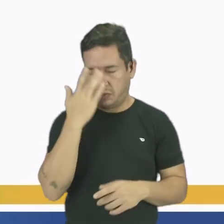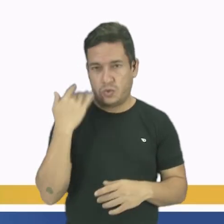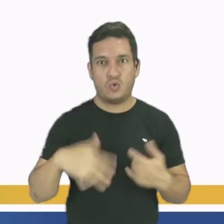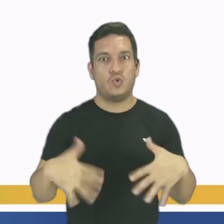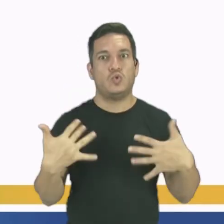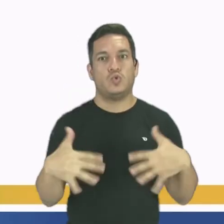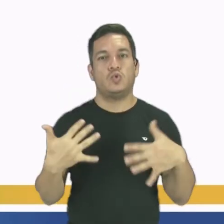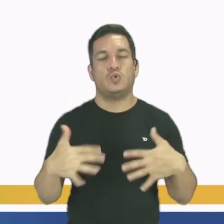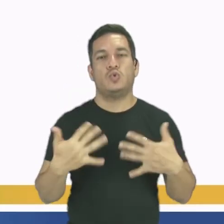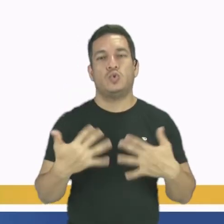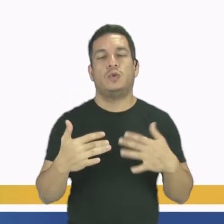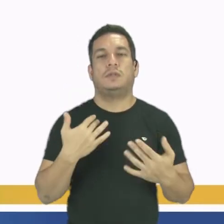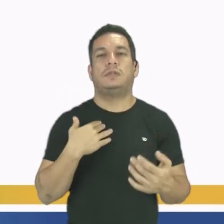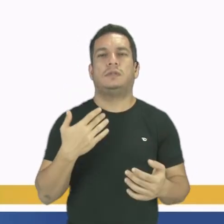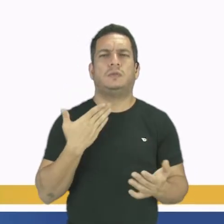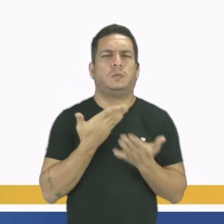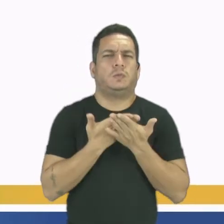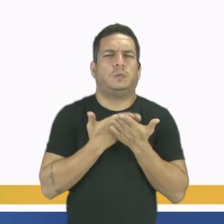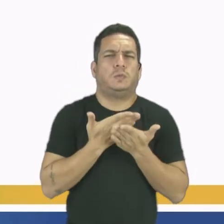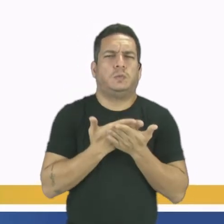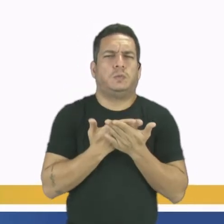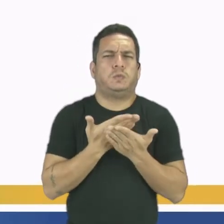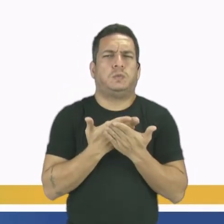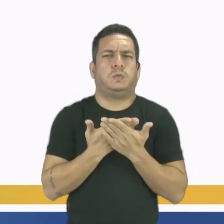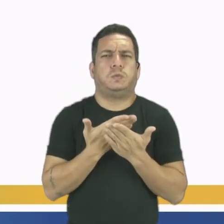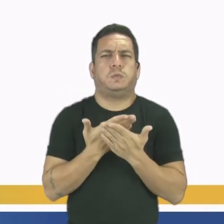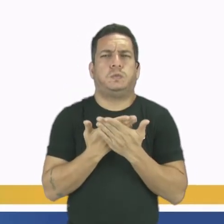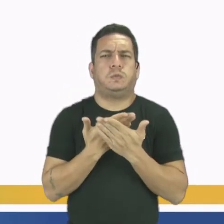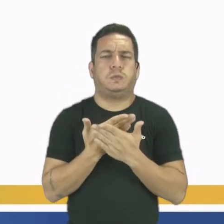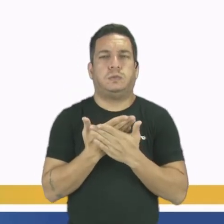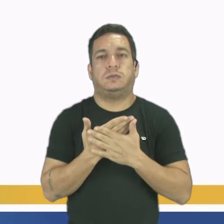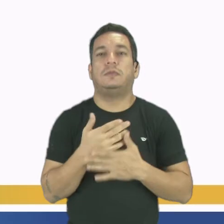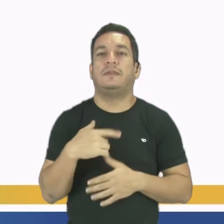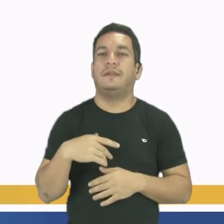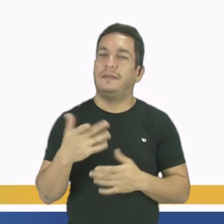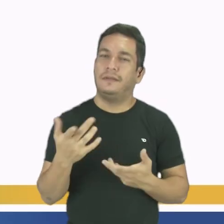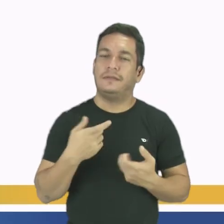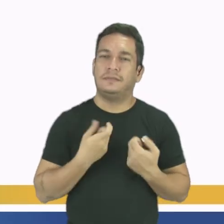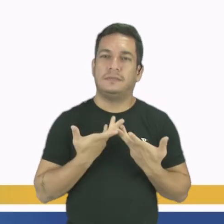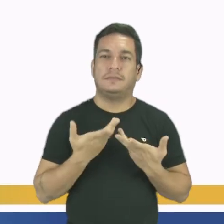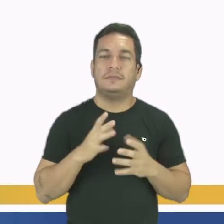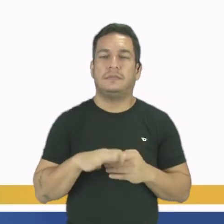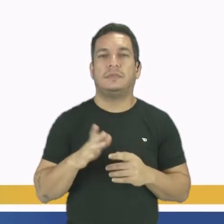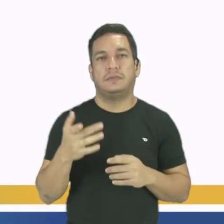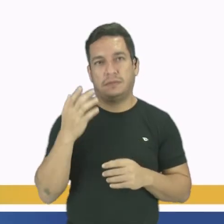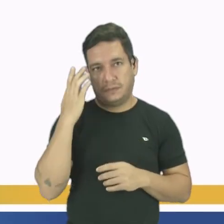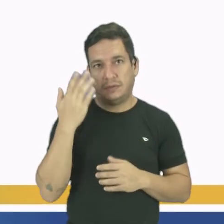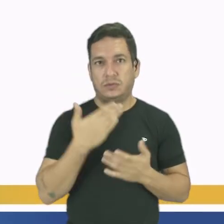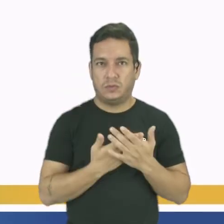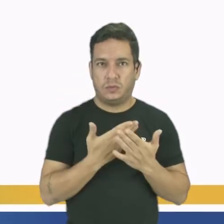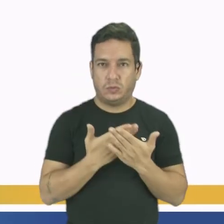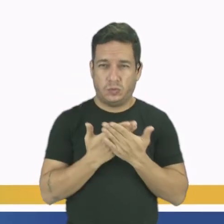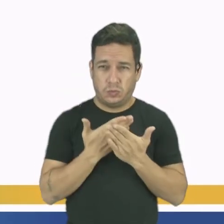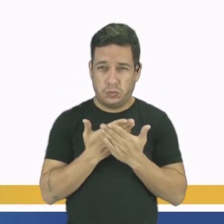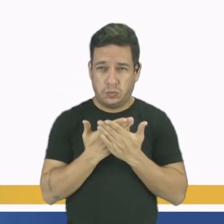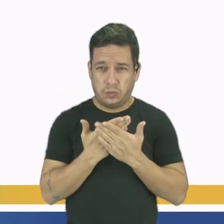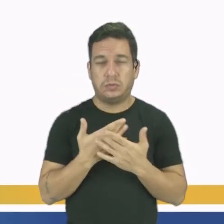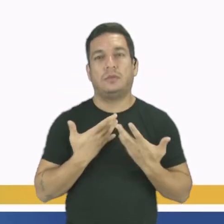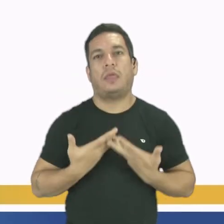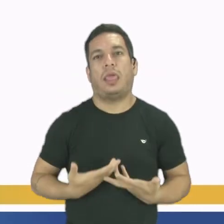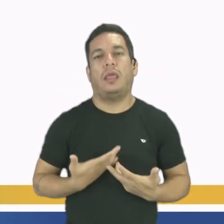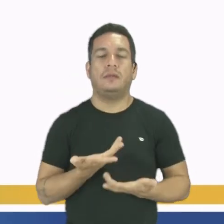muito, quando está falando de estudar, ela usa essa expressão para mostrar que estudou bastante e ficou